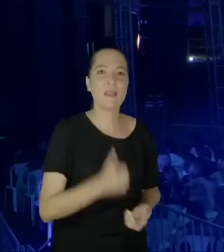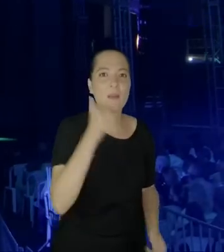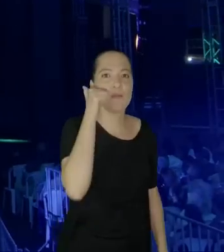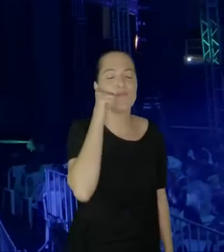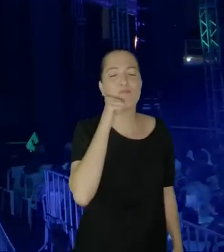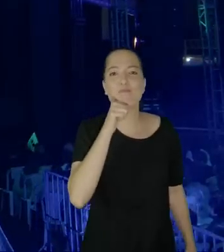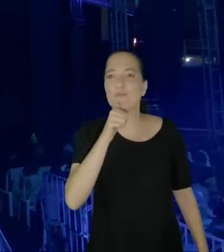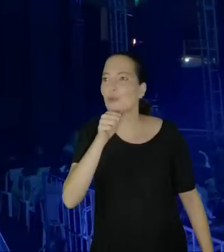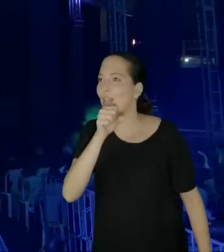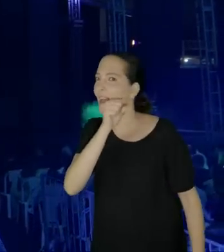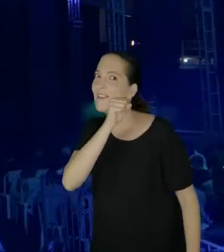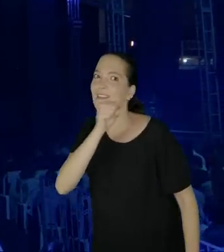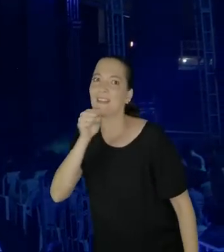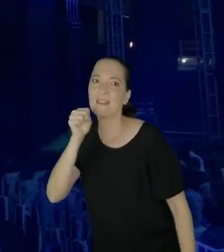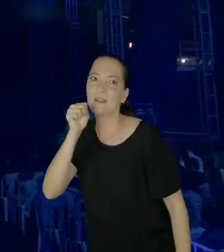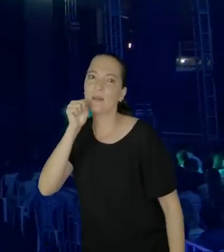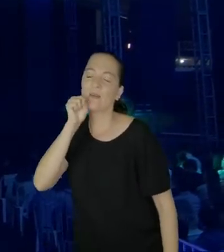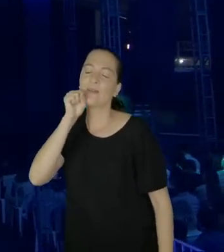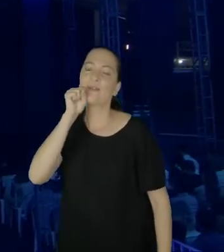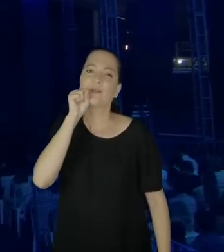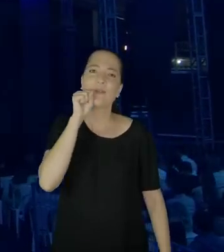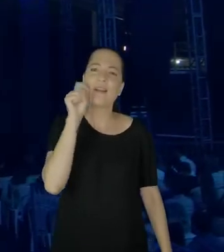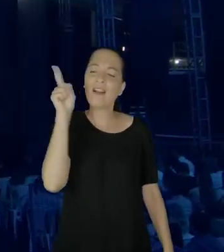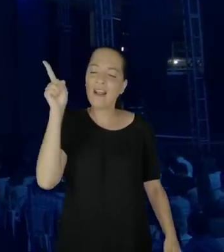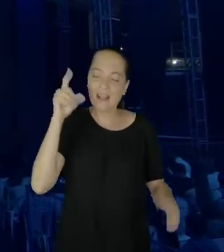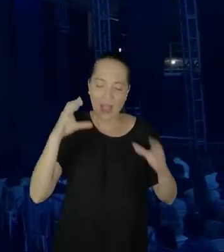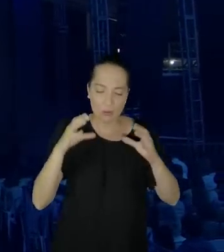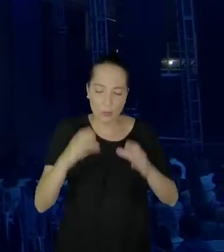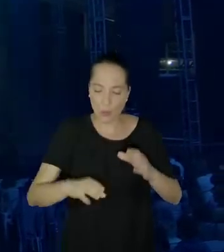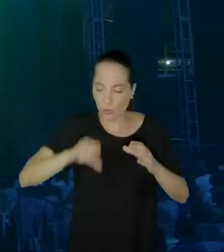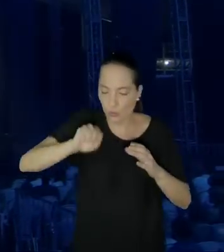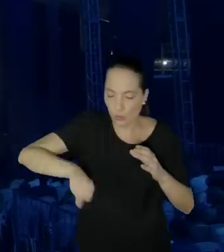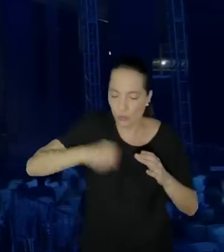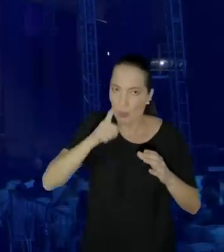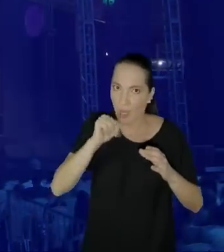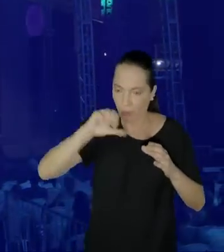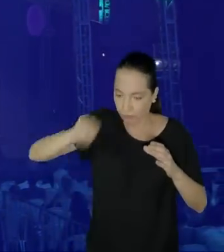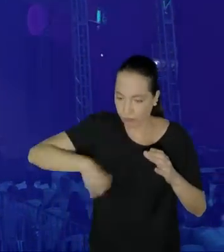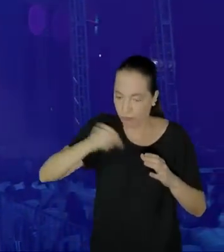Samaritana, junto ao poço de Jacó,